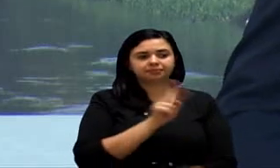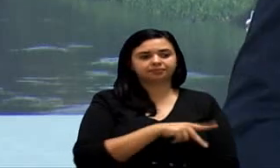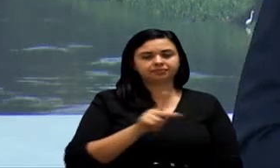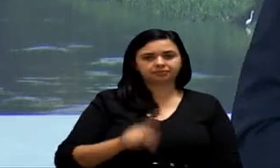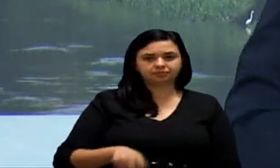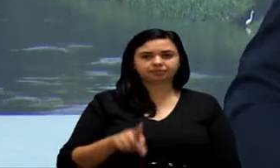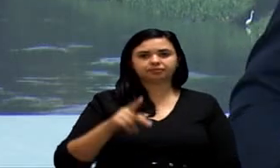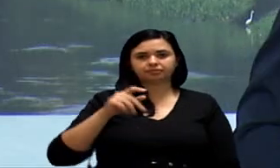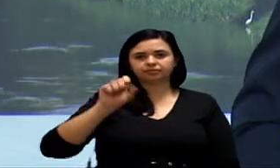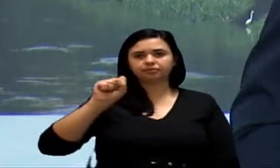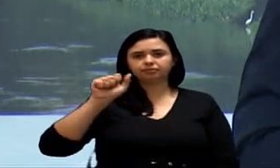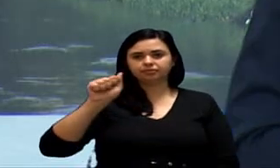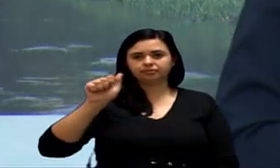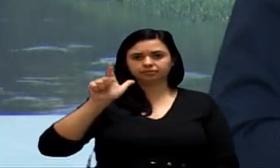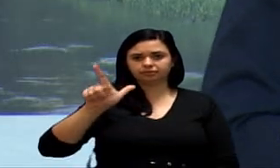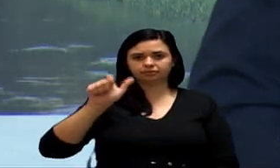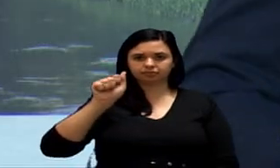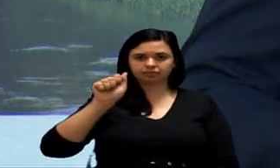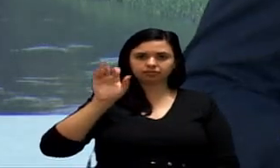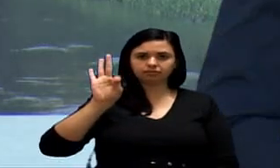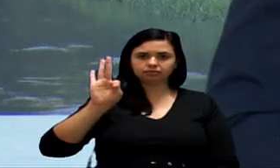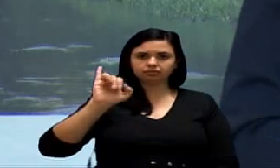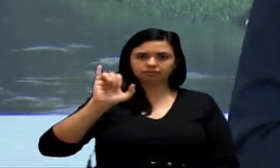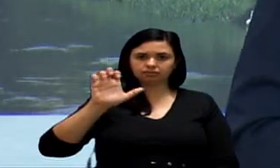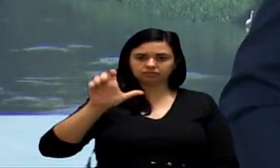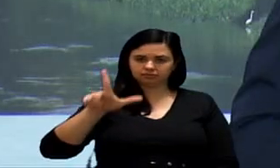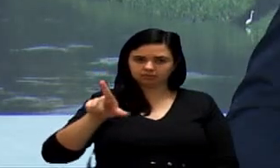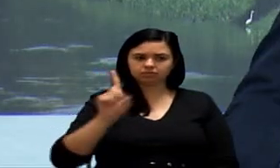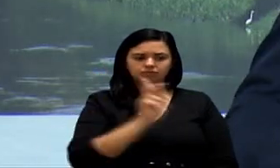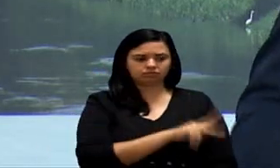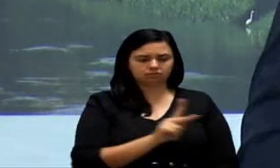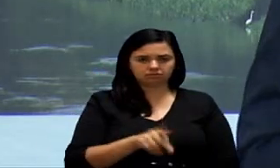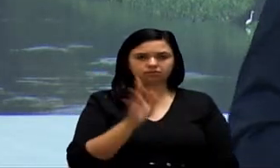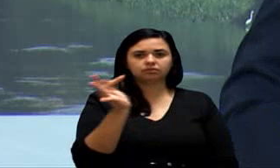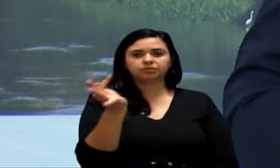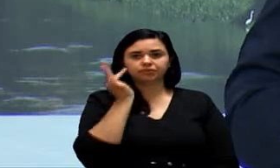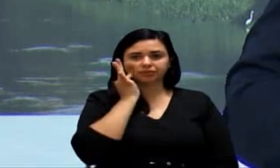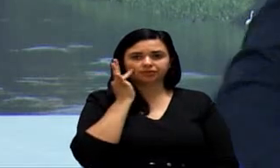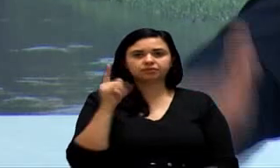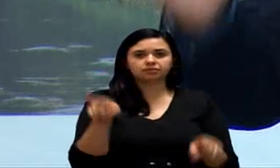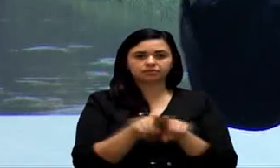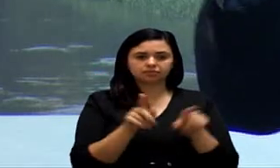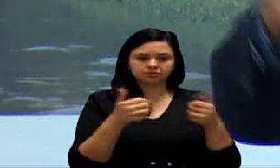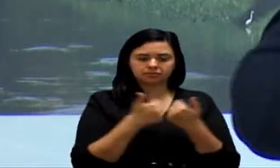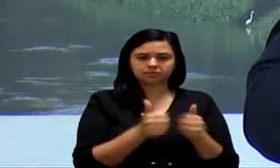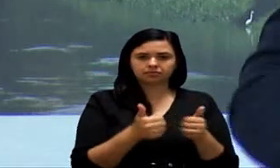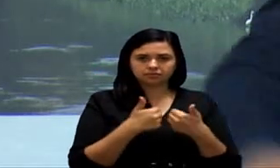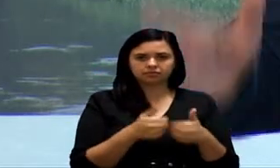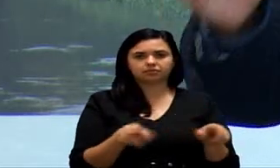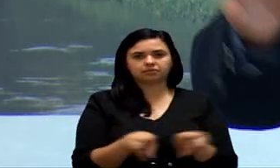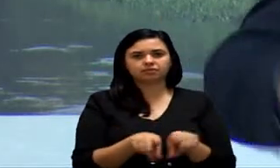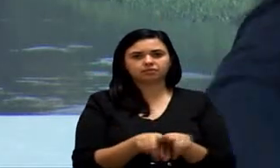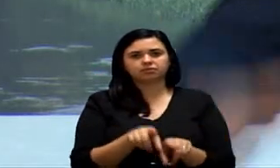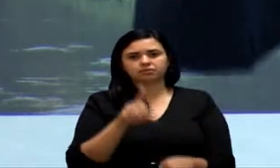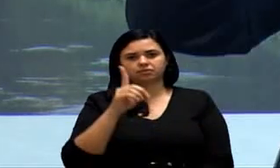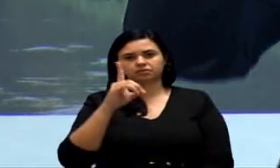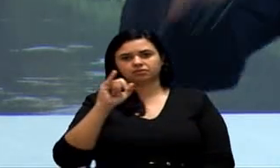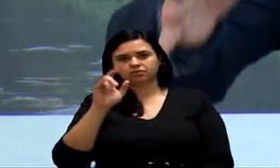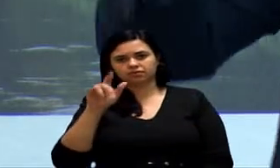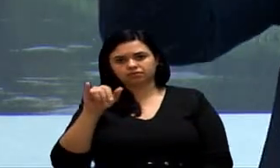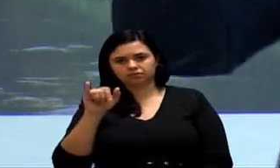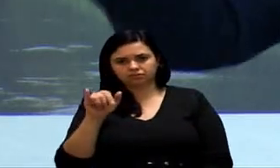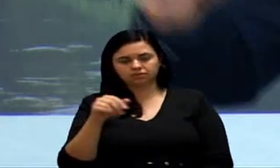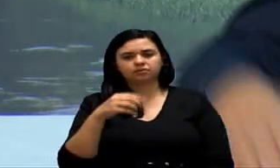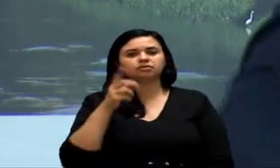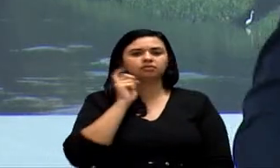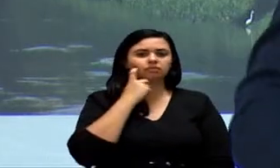aqui, que cuidou das nossas crianças, que deu aula, França, pelo transporte, Ítalo, Citaldini, todos que estão aqui,